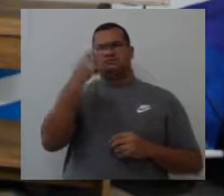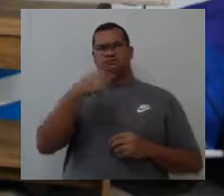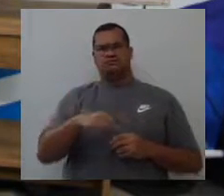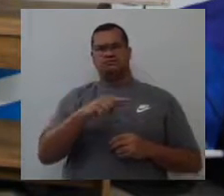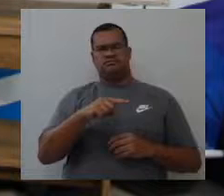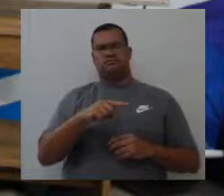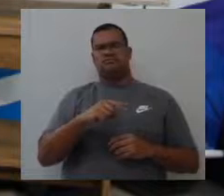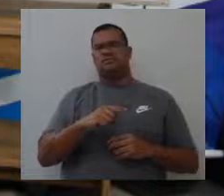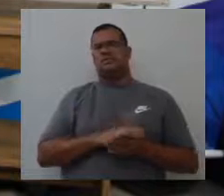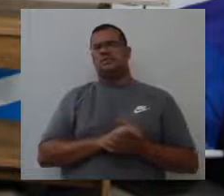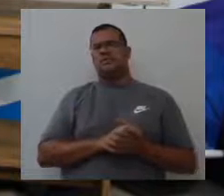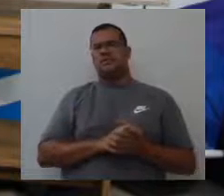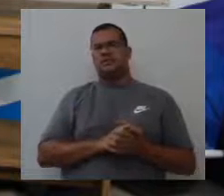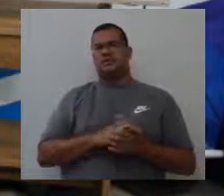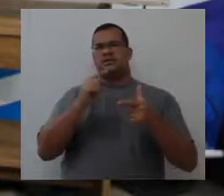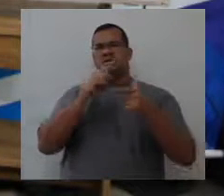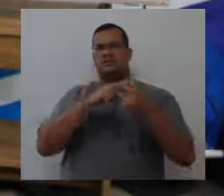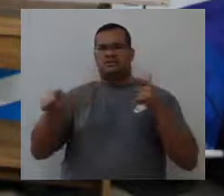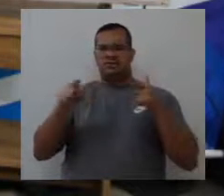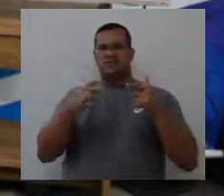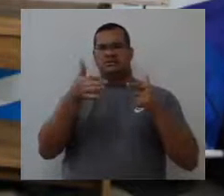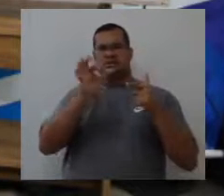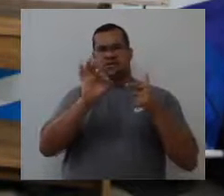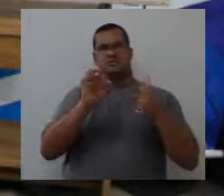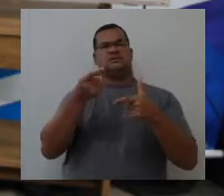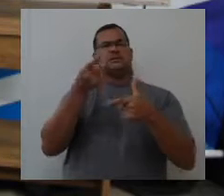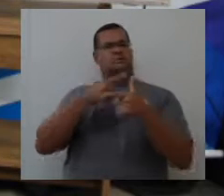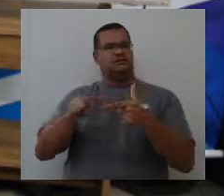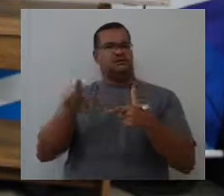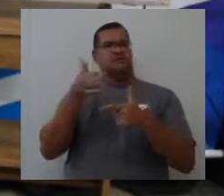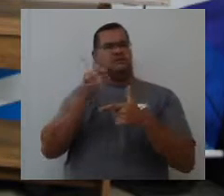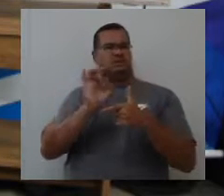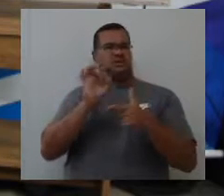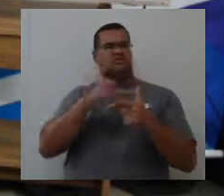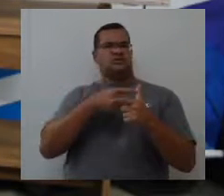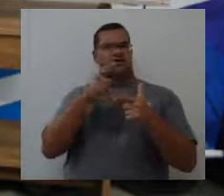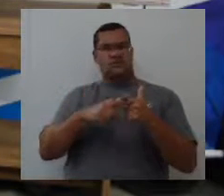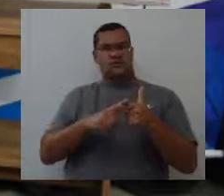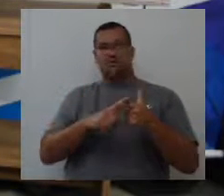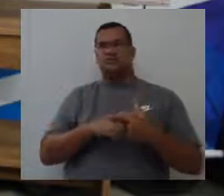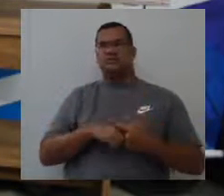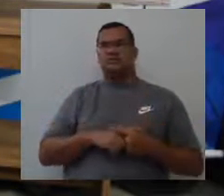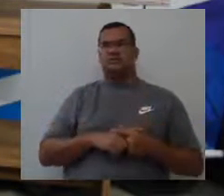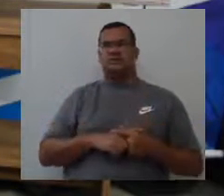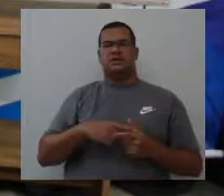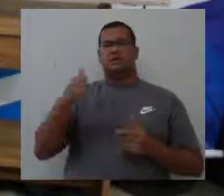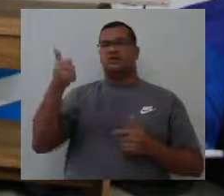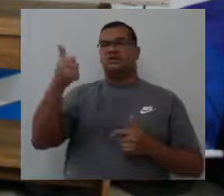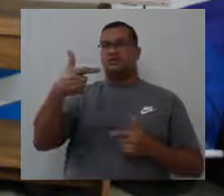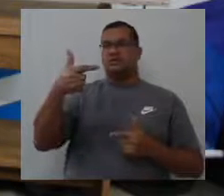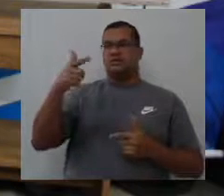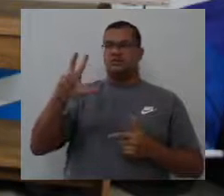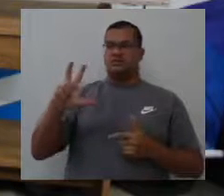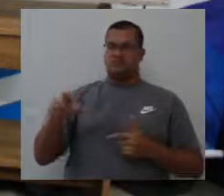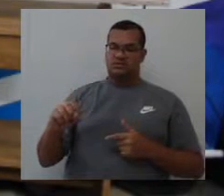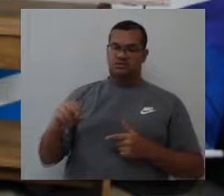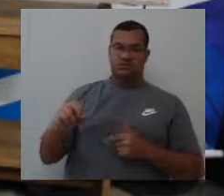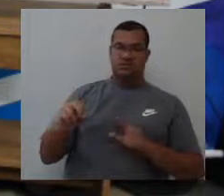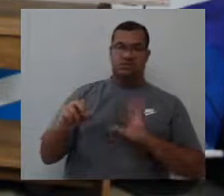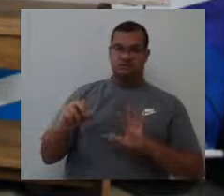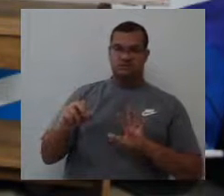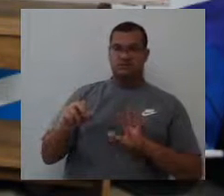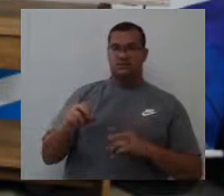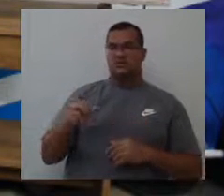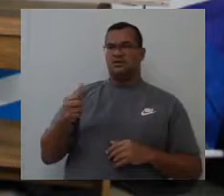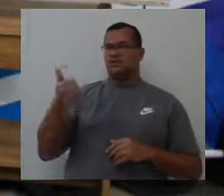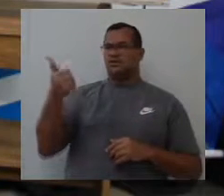simplificação, dividindo por 10. De novo, vou dividir por 10 no numerador e denominador e vou encontrar o resultado 12 sobre 50, beleza?